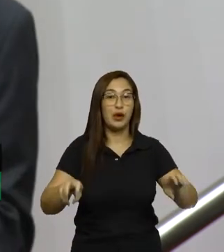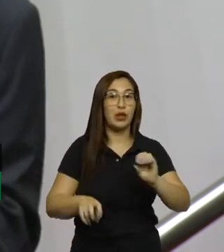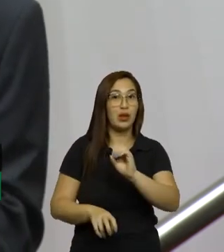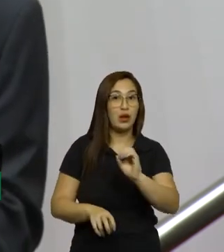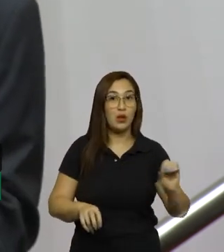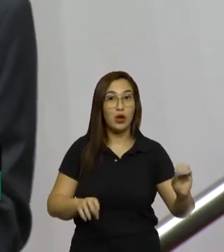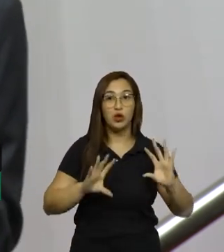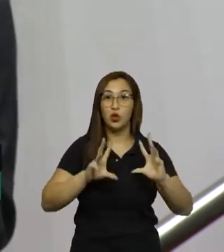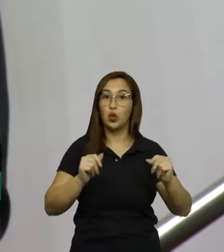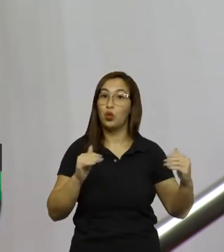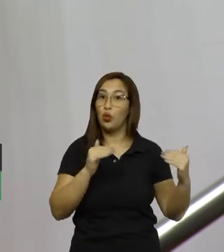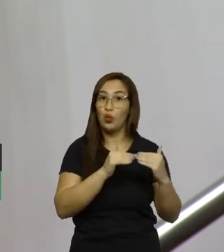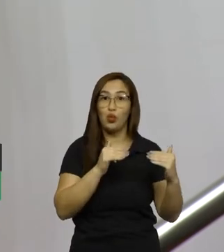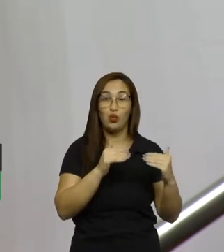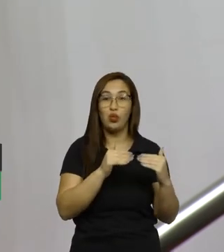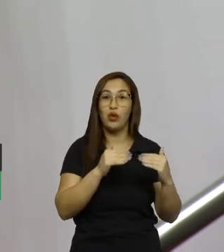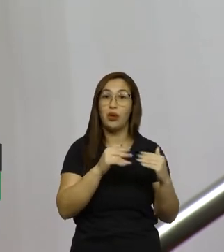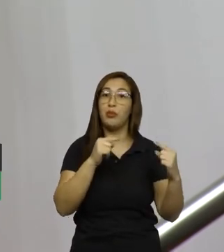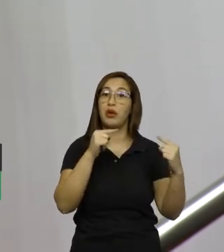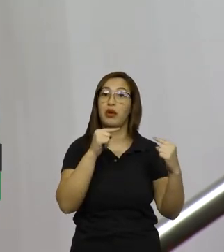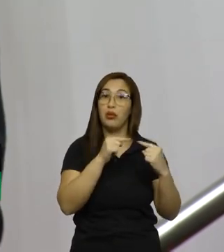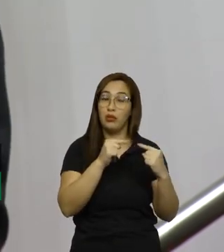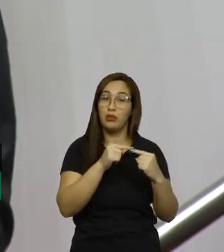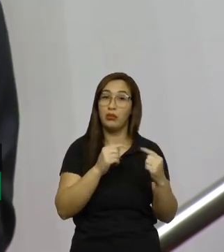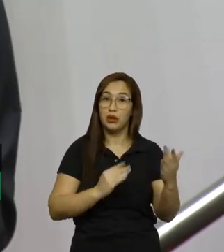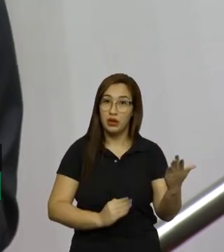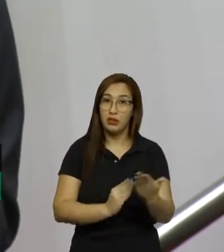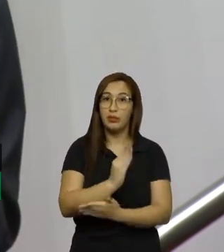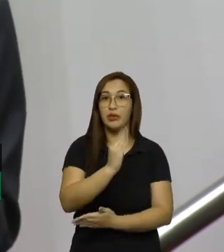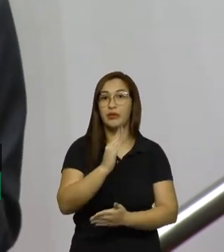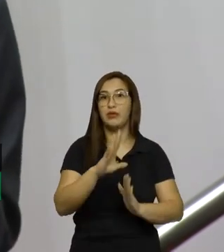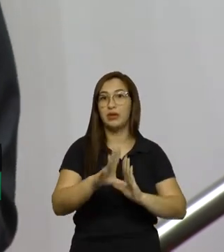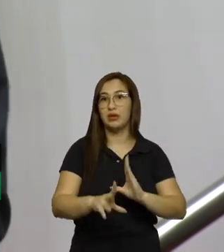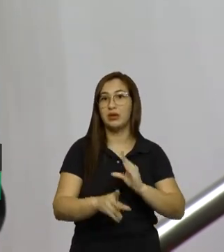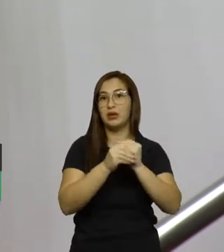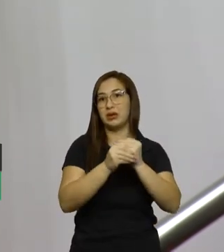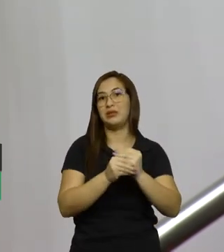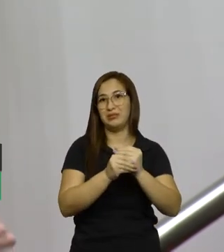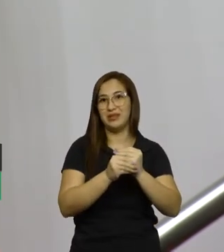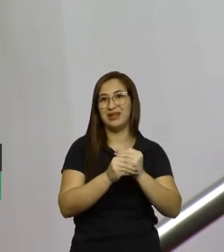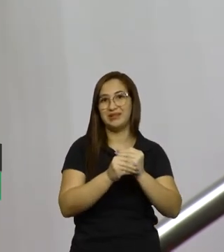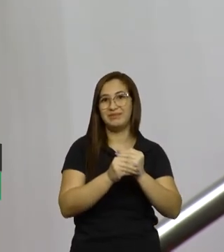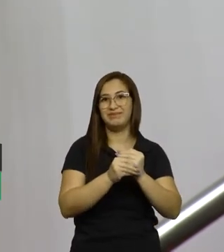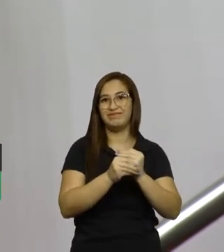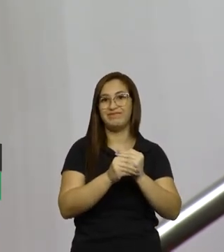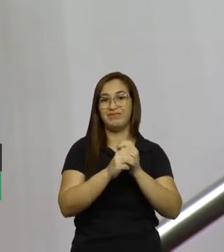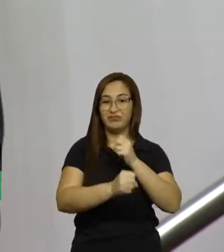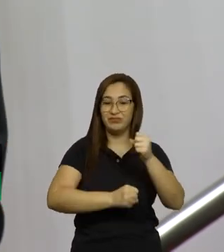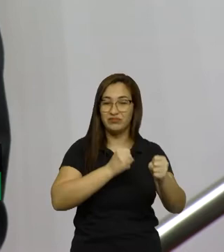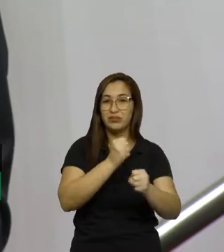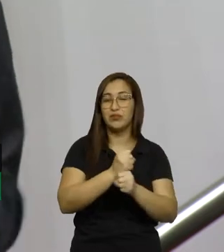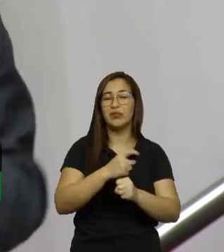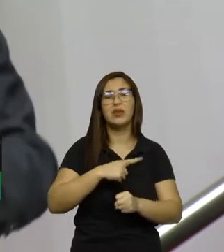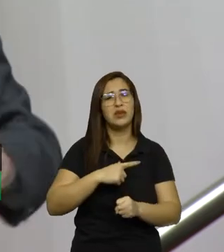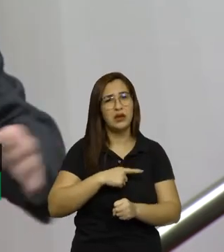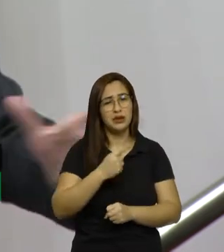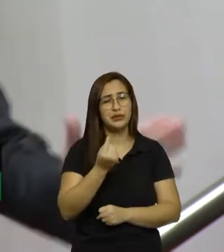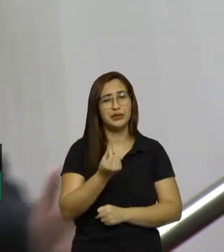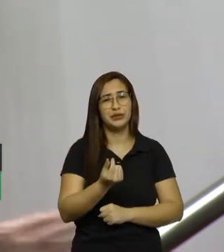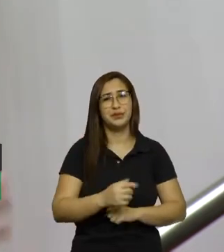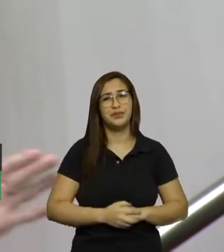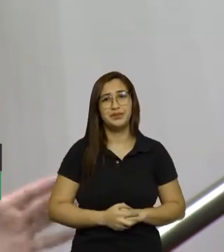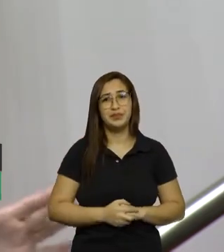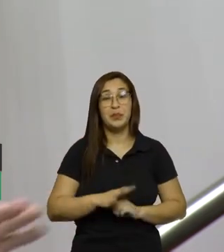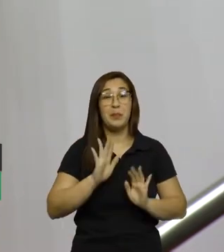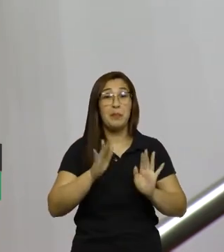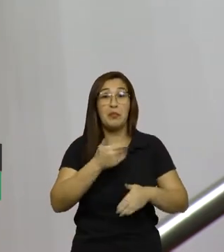unânime. Foi aprovada essa emenda ao plano plurianual, recursos tem, mas aí o governo